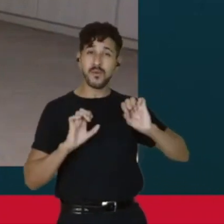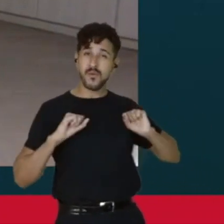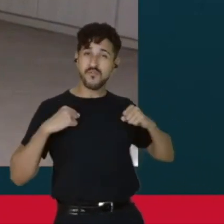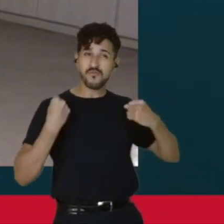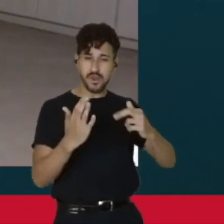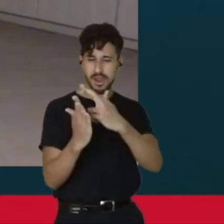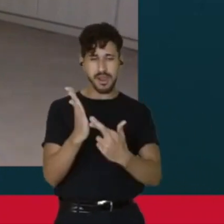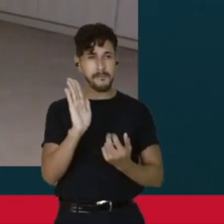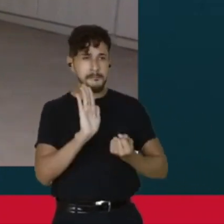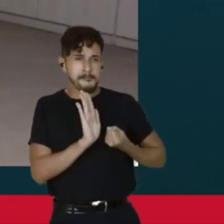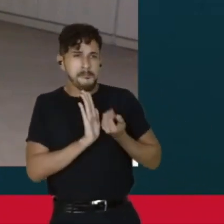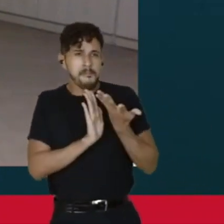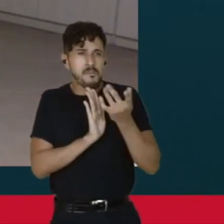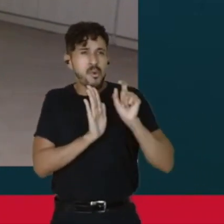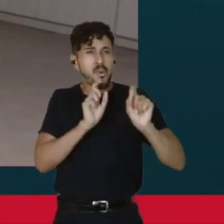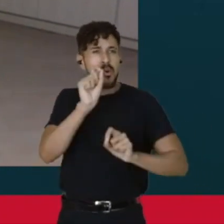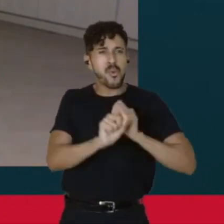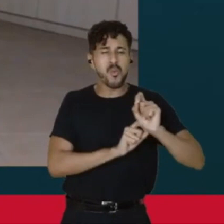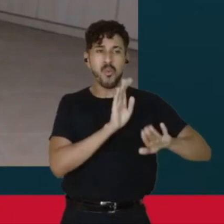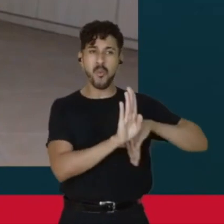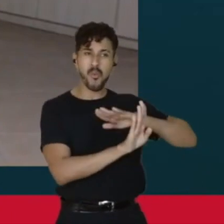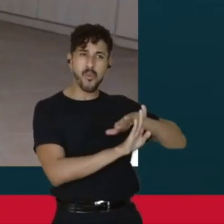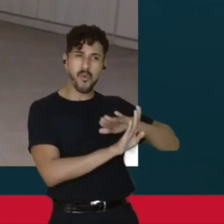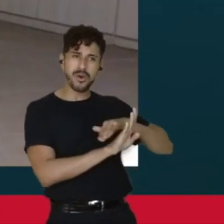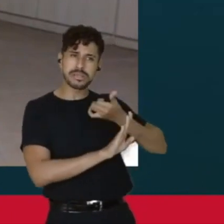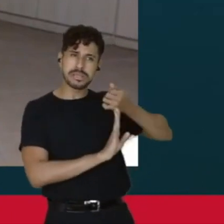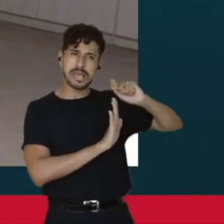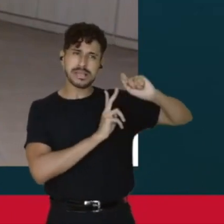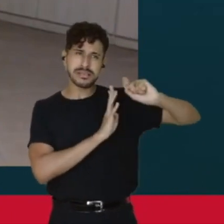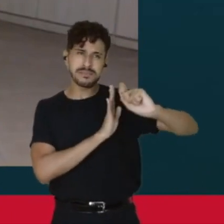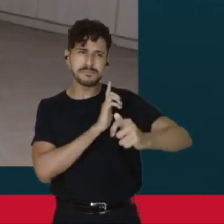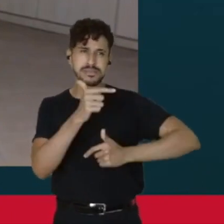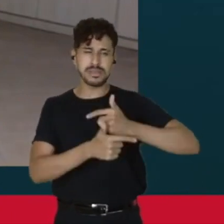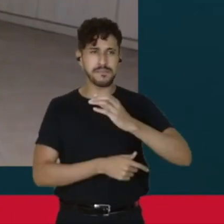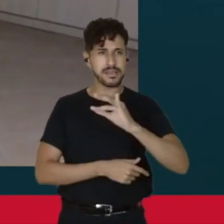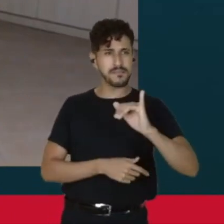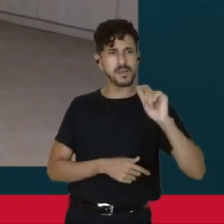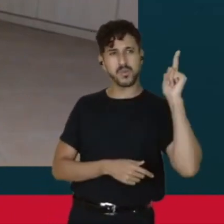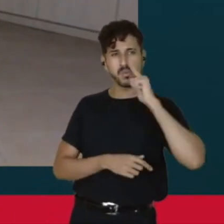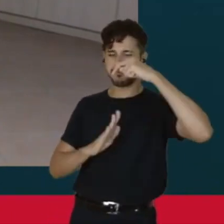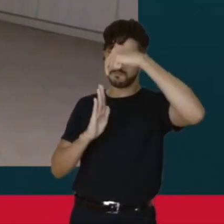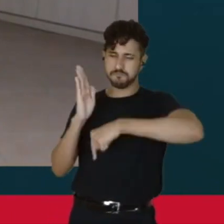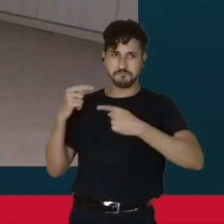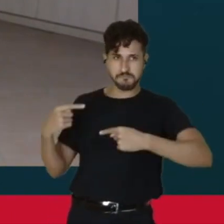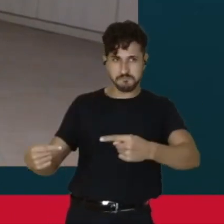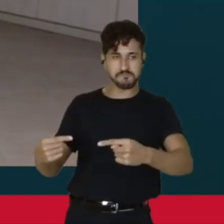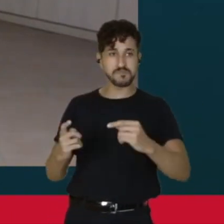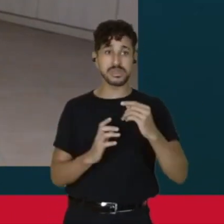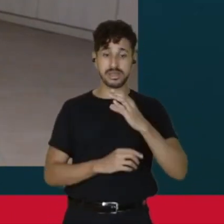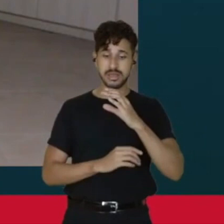relatório expressa aquilo que fundamentalmente os 6 meses de trabalho da CPI conseguiu aprofundar. Ele